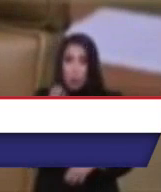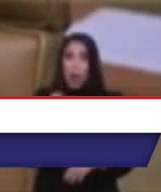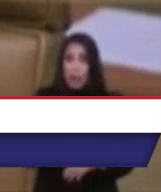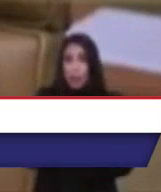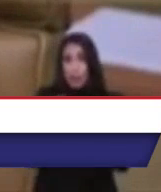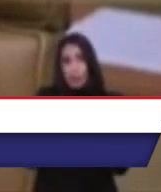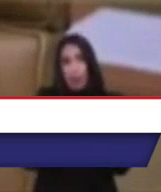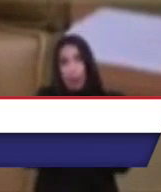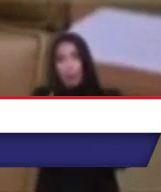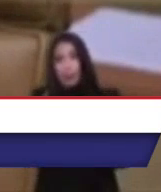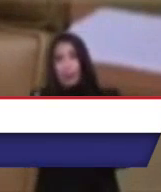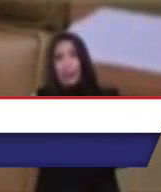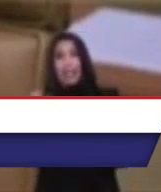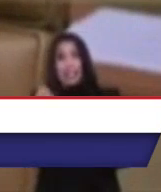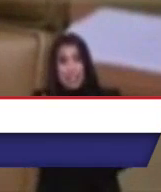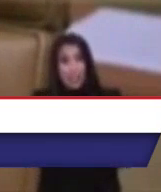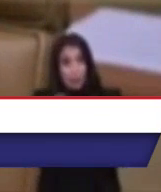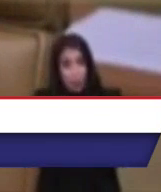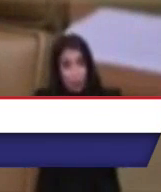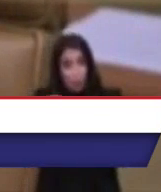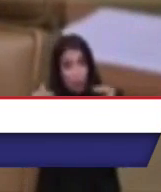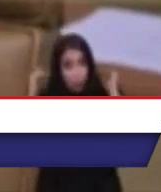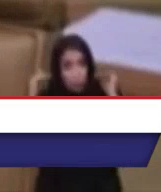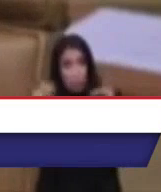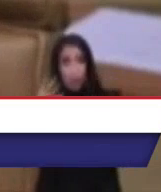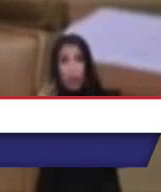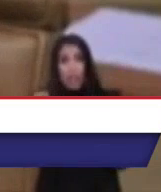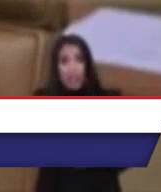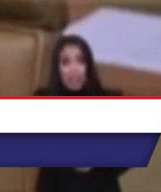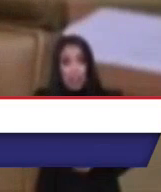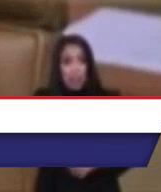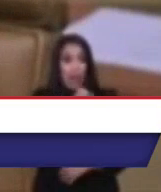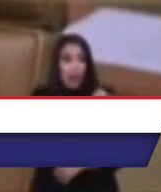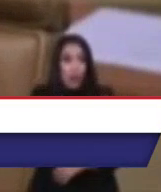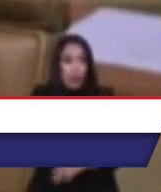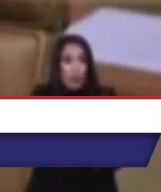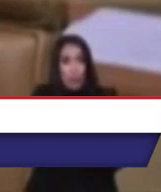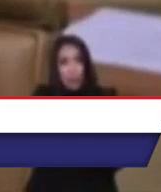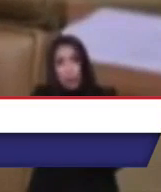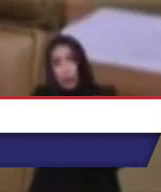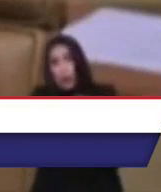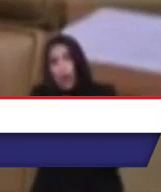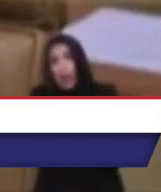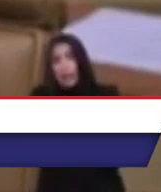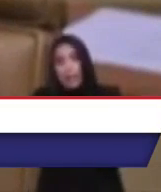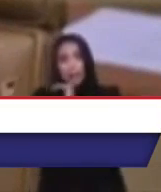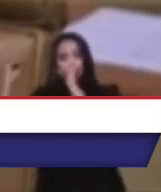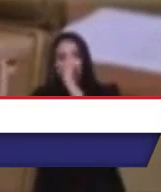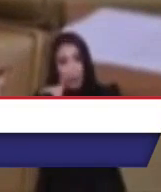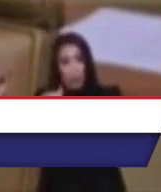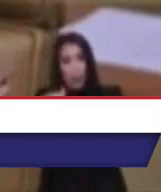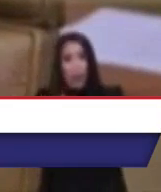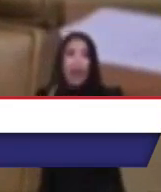se você tiver faculdade 49 veja do analfabeto para quem tem curso superior